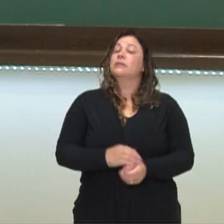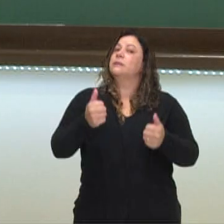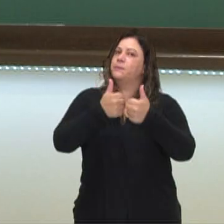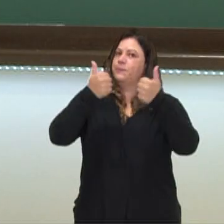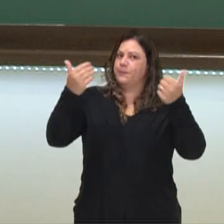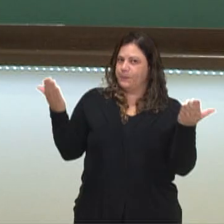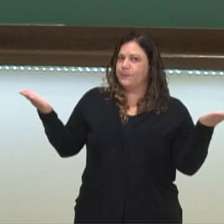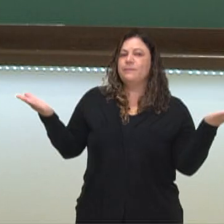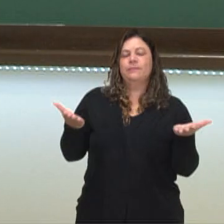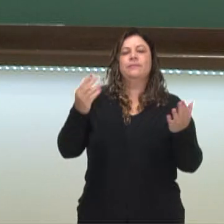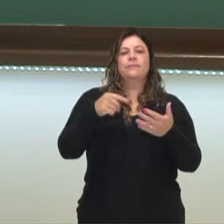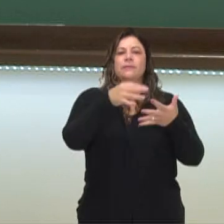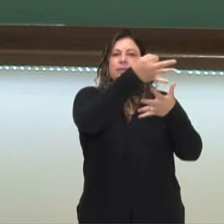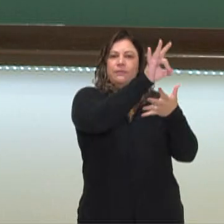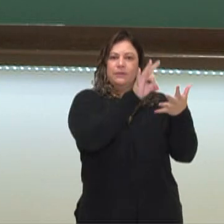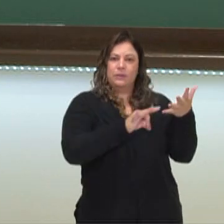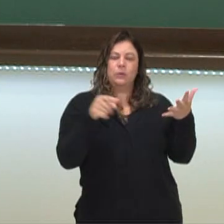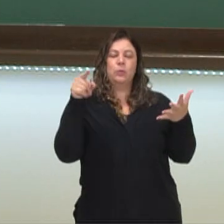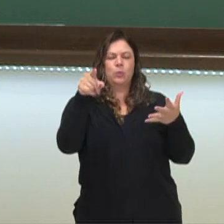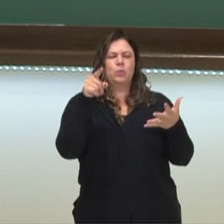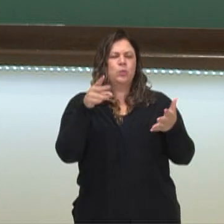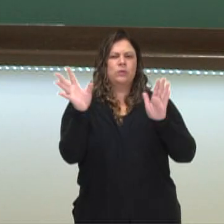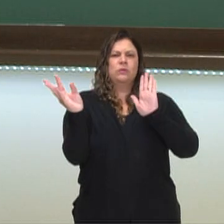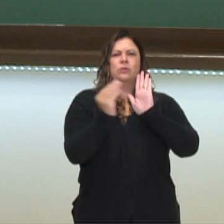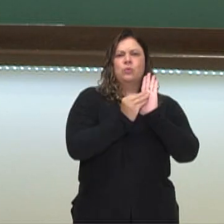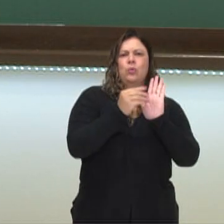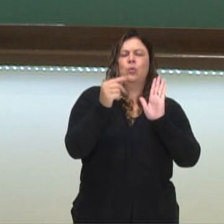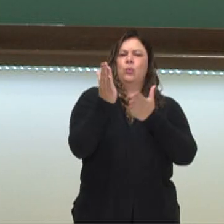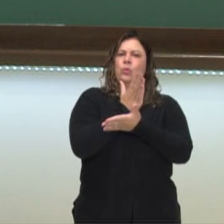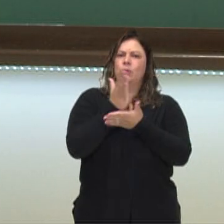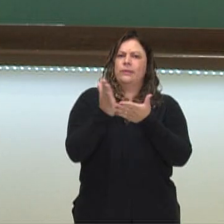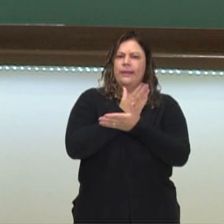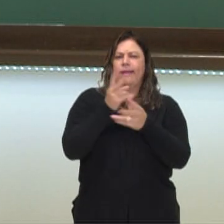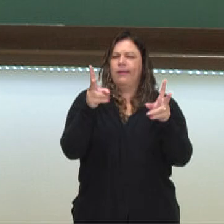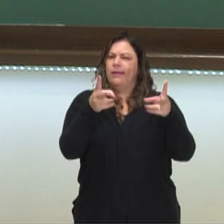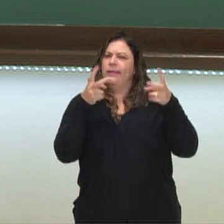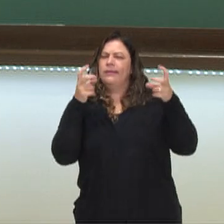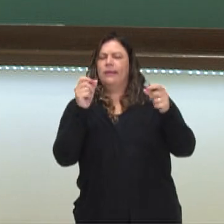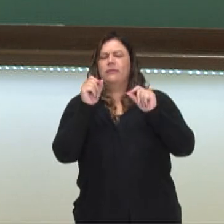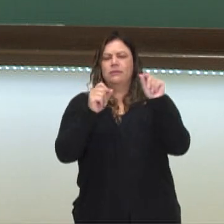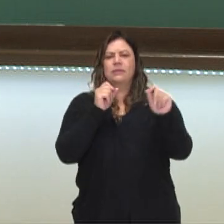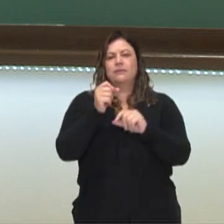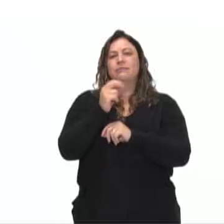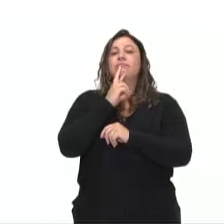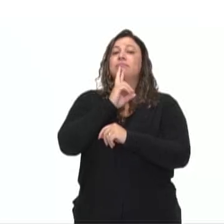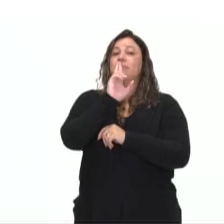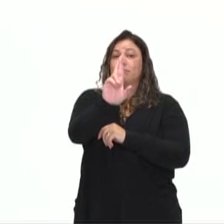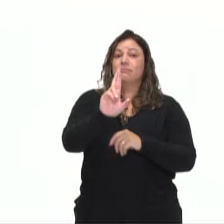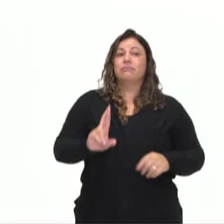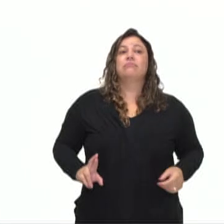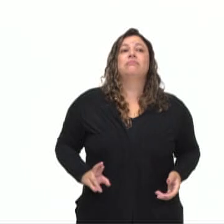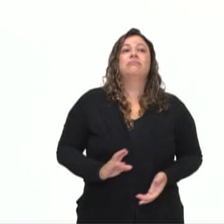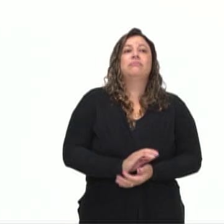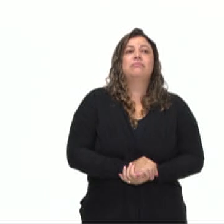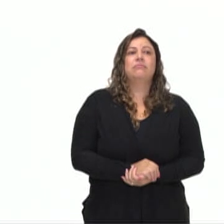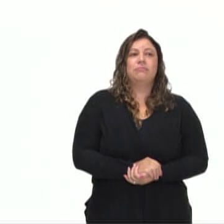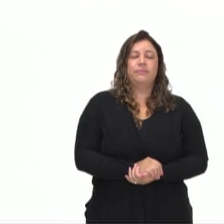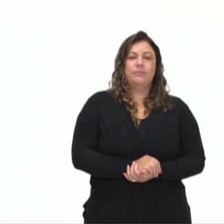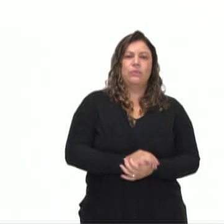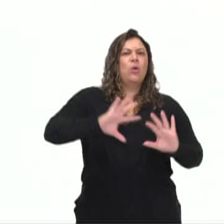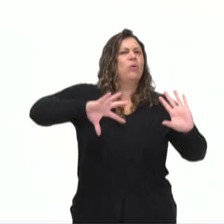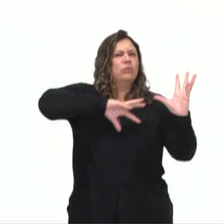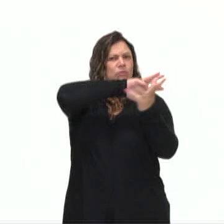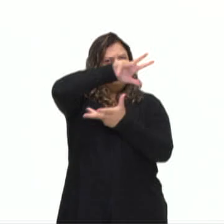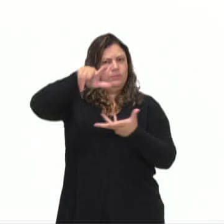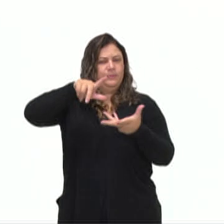Muito bem, vamos conferir aí o que você colocou no seu caderno. Dá uma olhada aqui na minha possível resposta para você. Como o nosso planeta